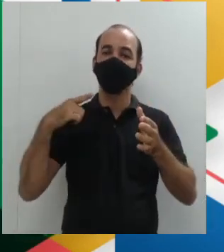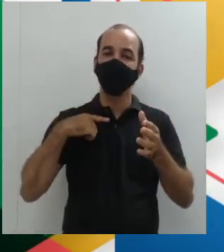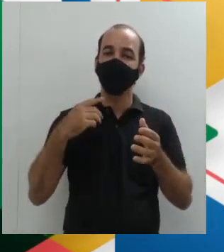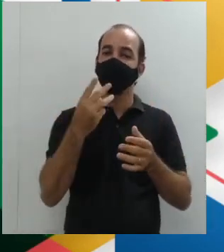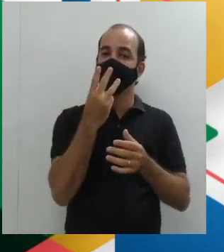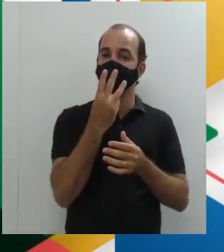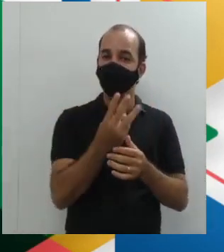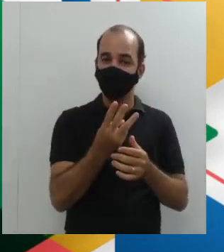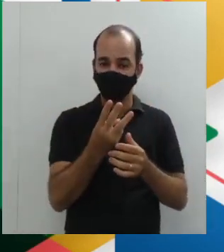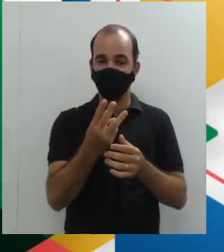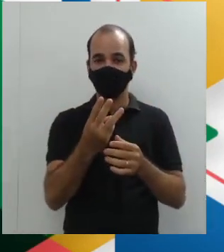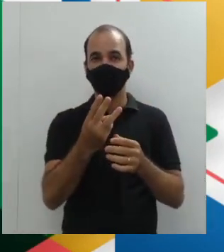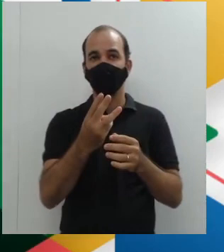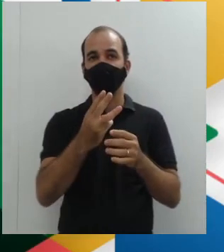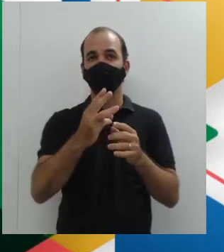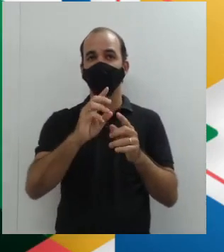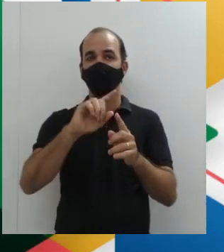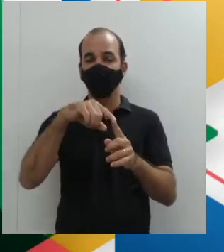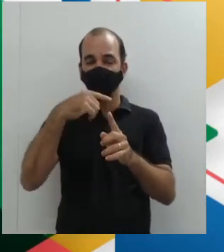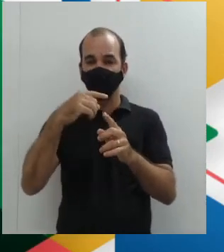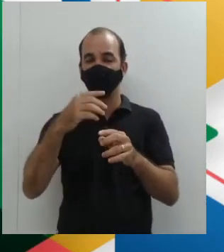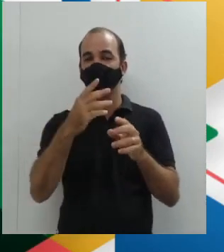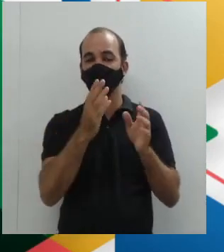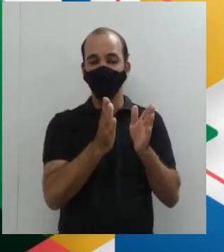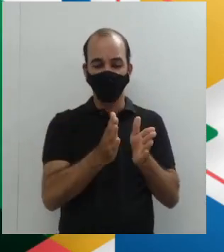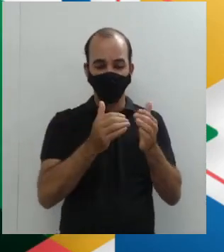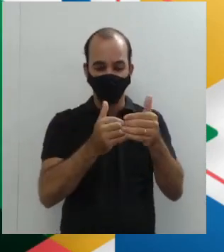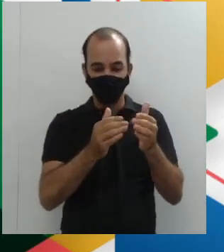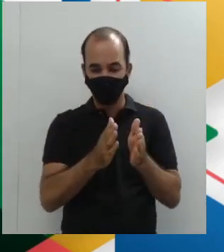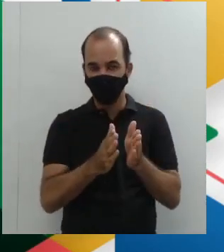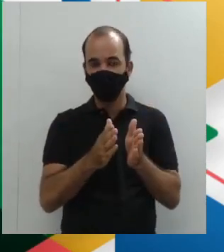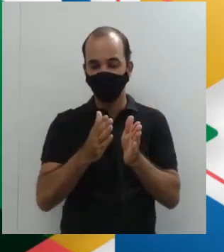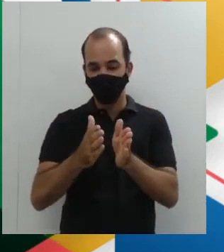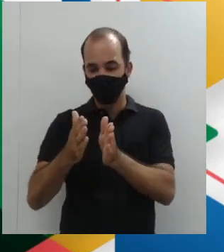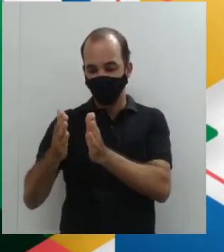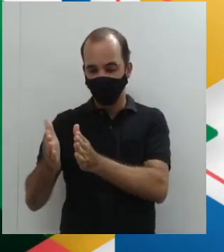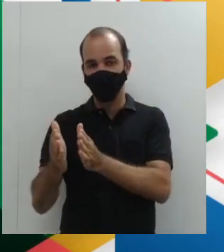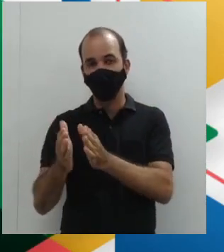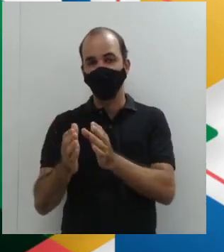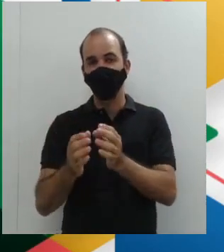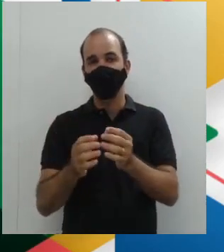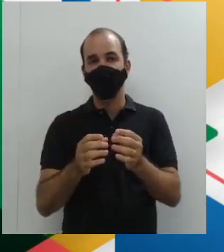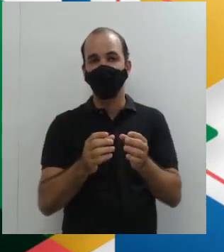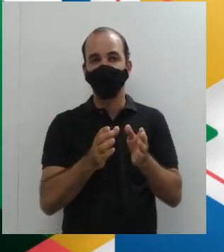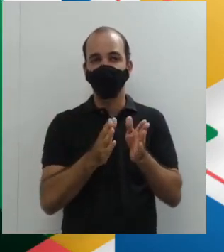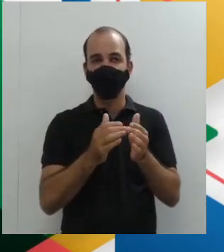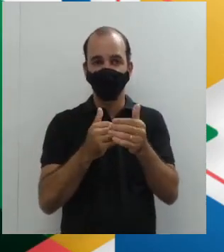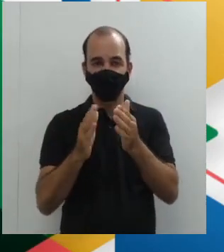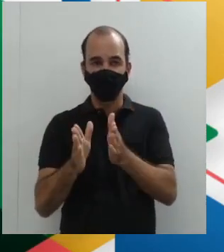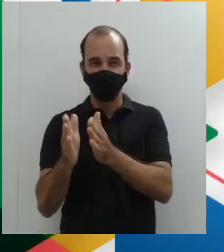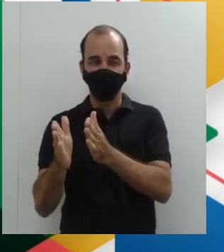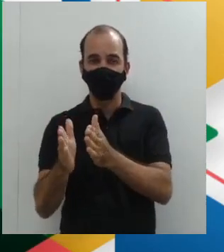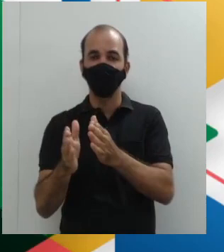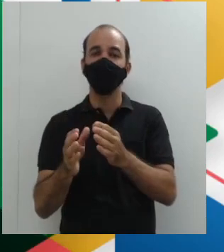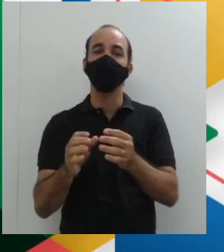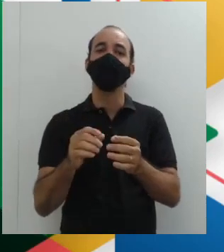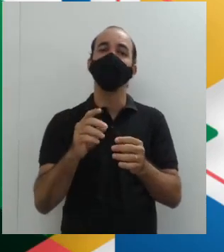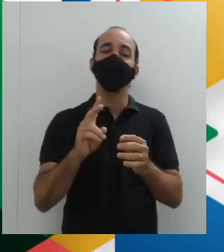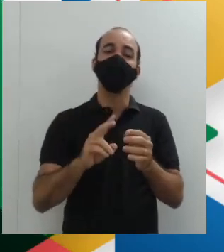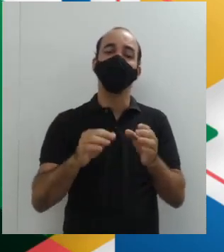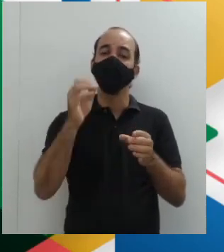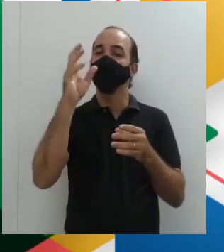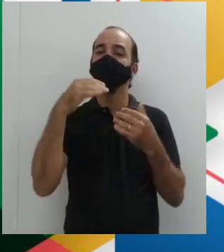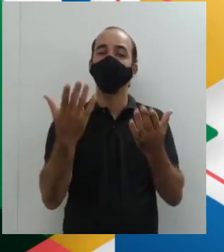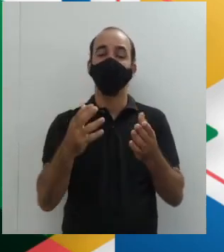3 cubos unitários. Então eu tenho 3 vezes 3 vezes 3, ou seja, se a aresta é 3 unidades, o volume vai ser 3